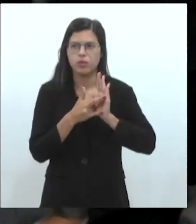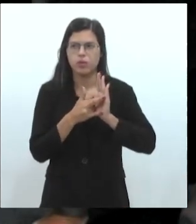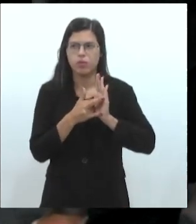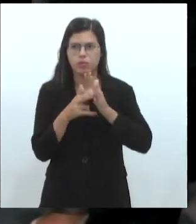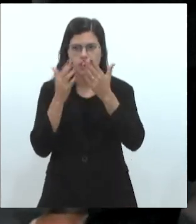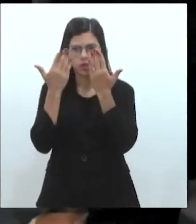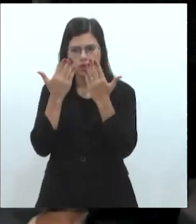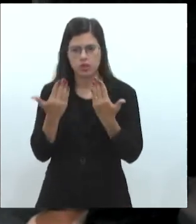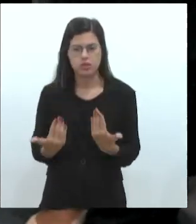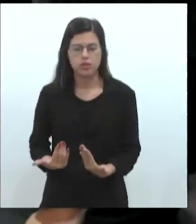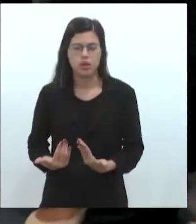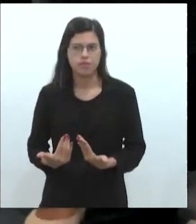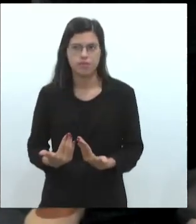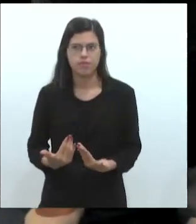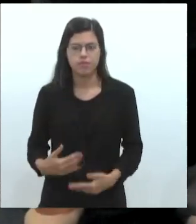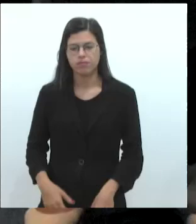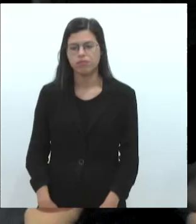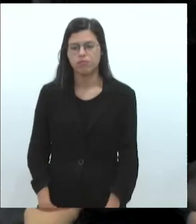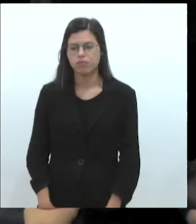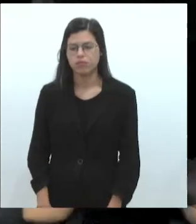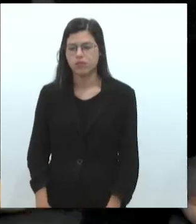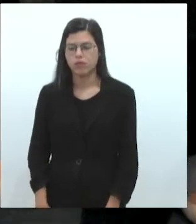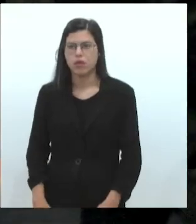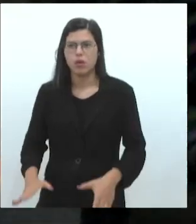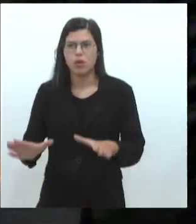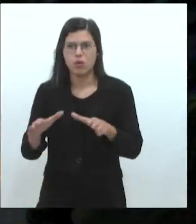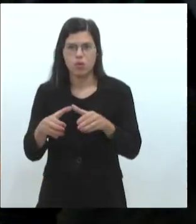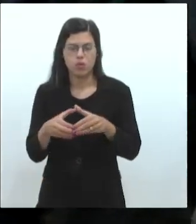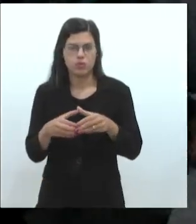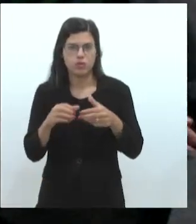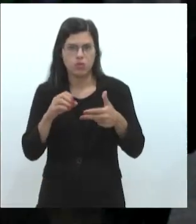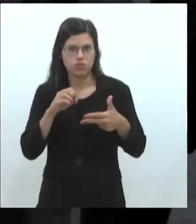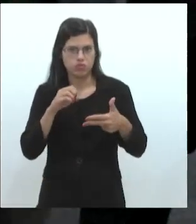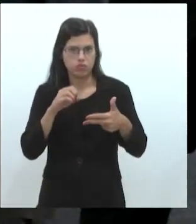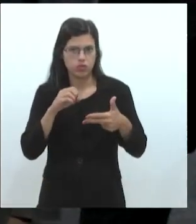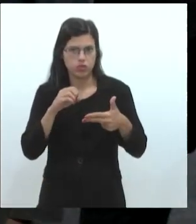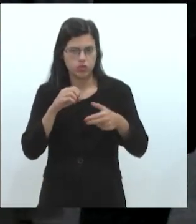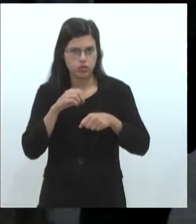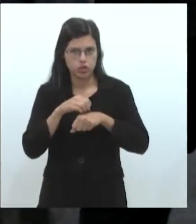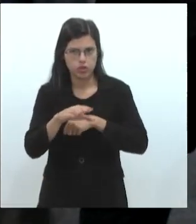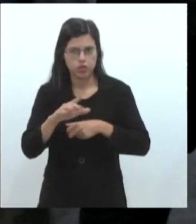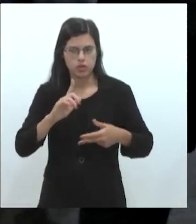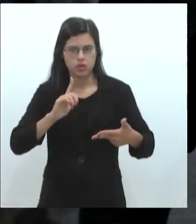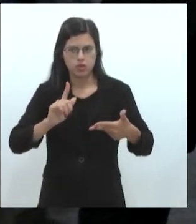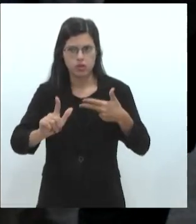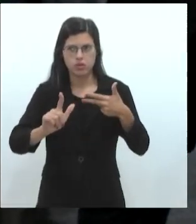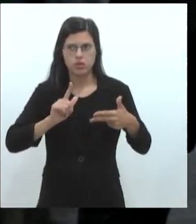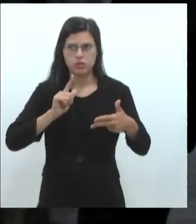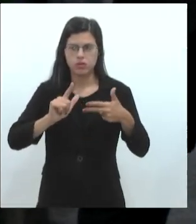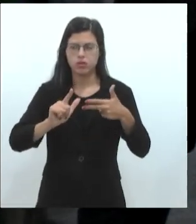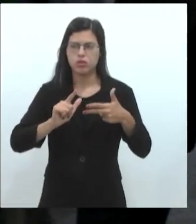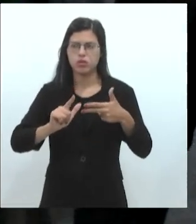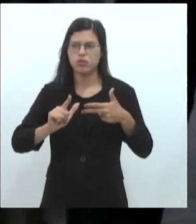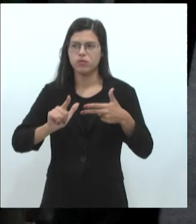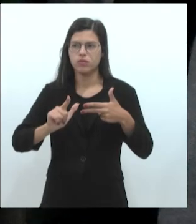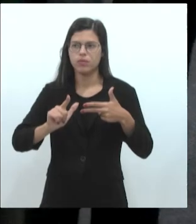examinar. A Comissão de Indicação Legislativa deu parecer